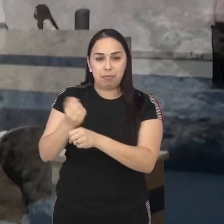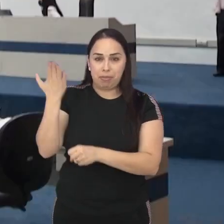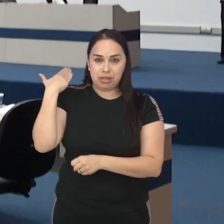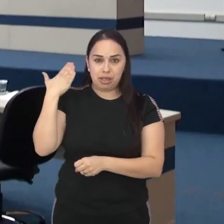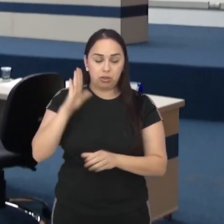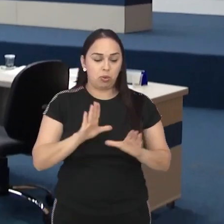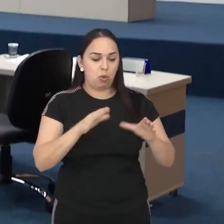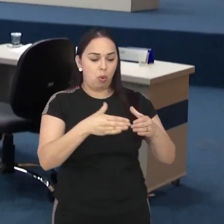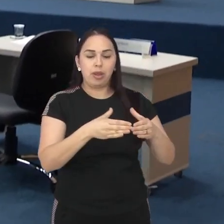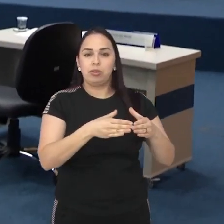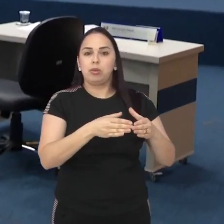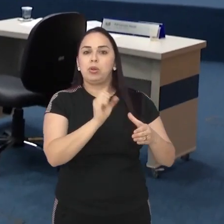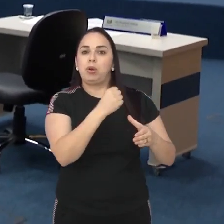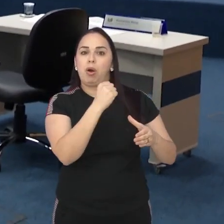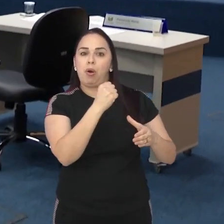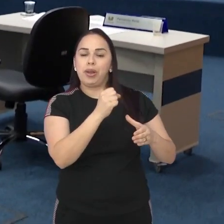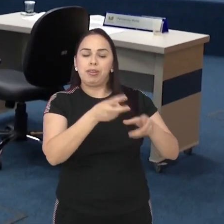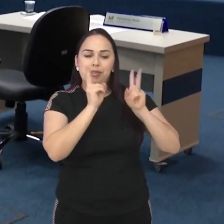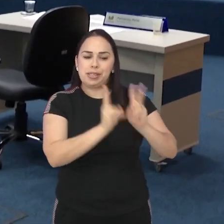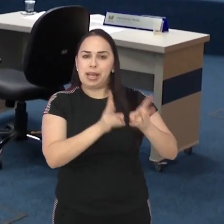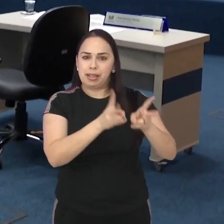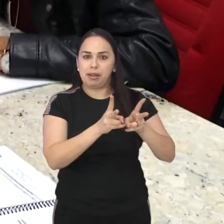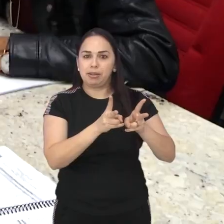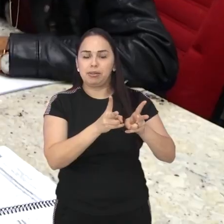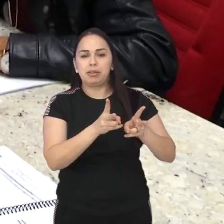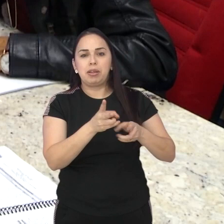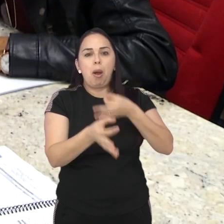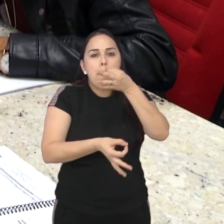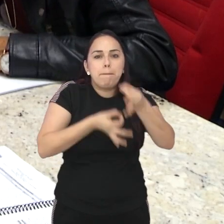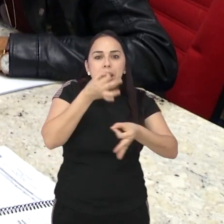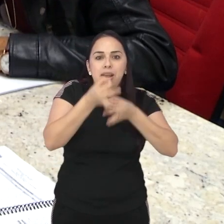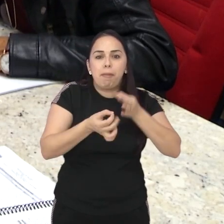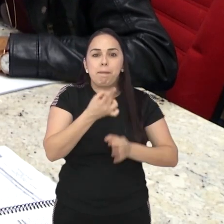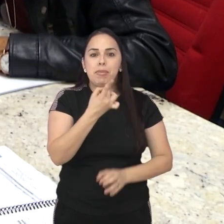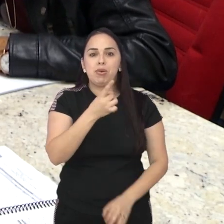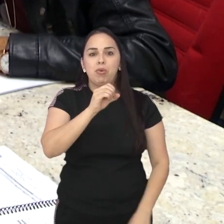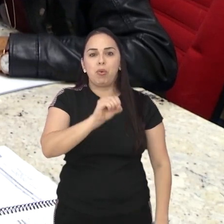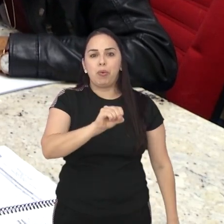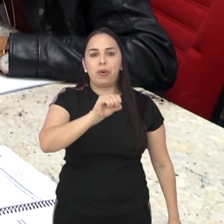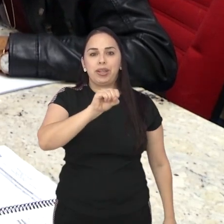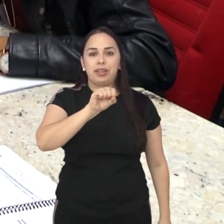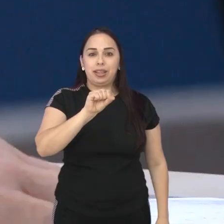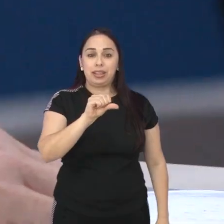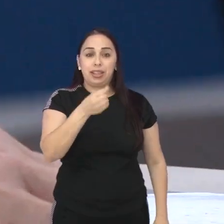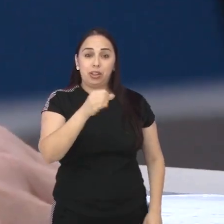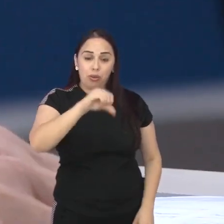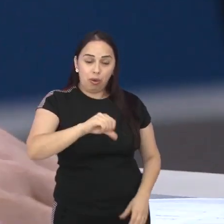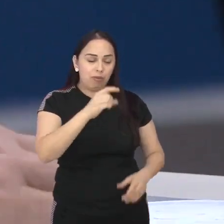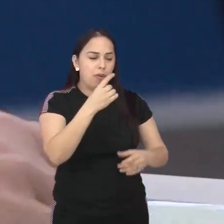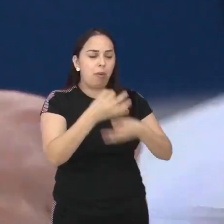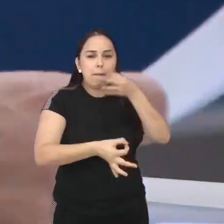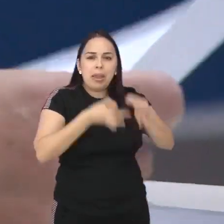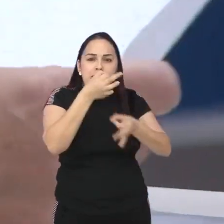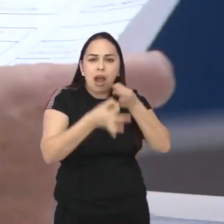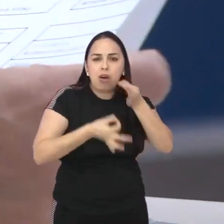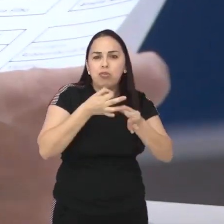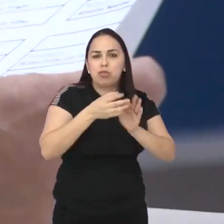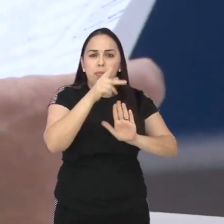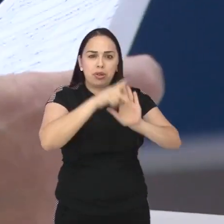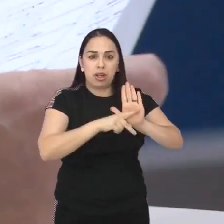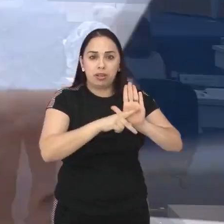2022, as 8 comissões permanentes da Câmara deram 1.089 pareceres analisando